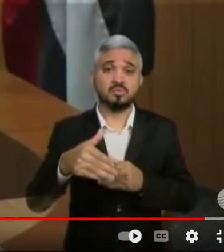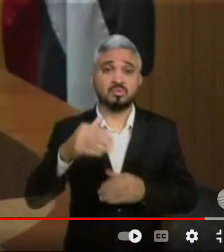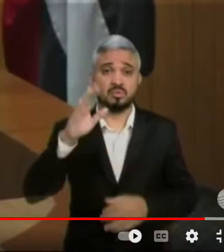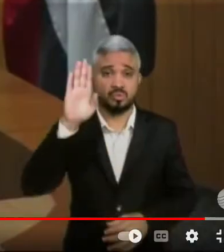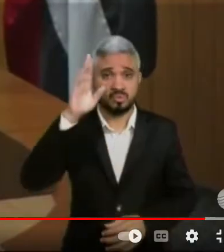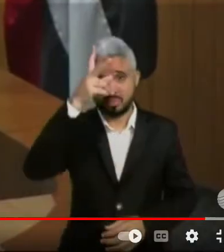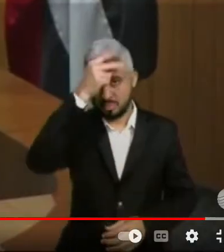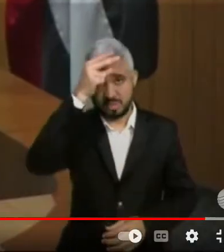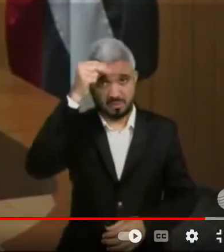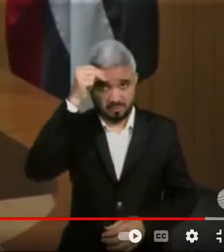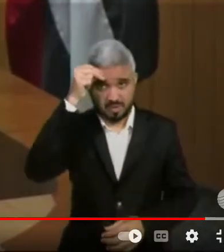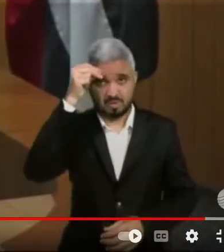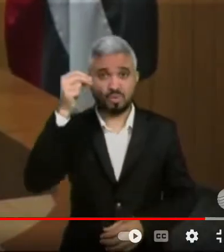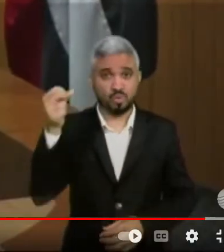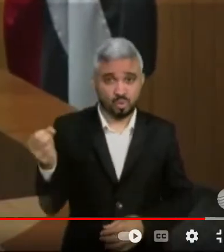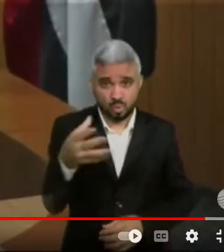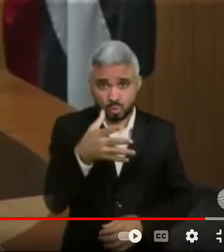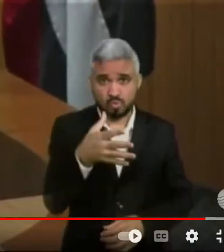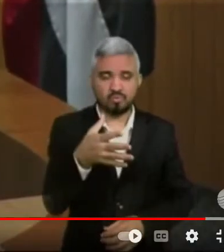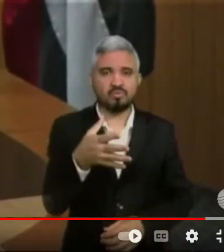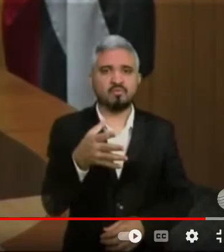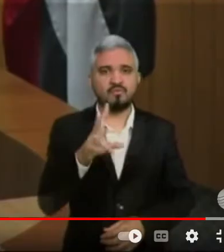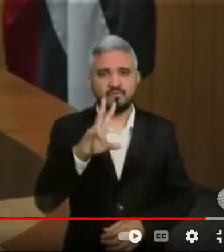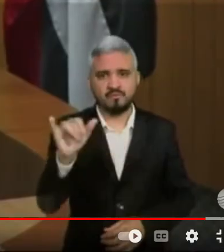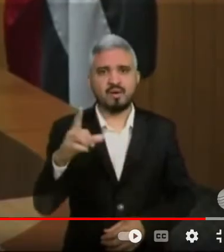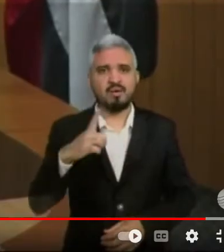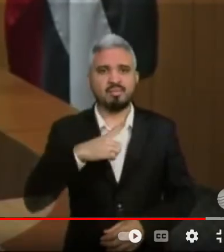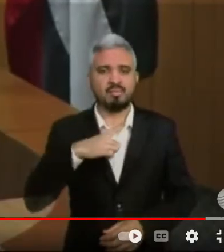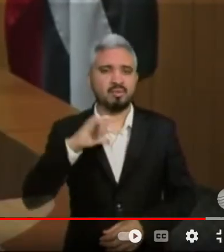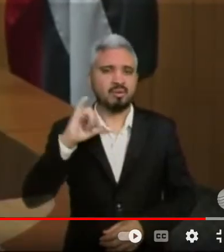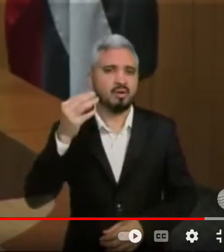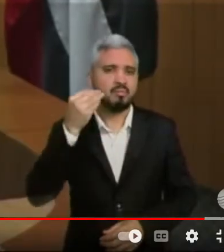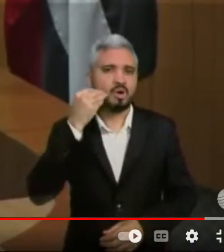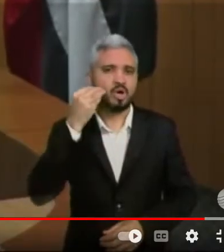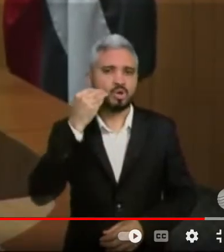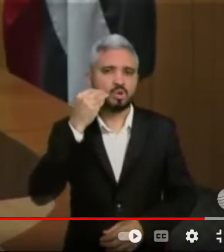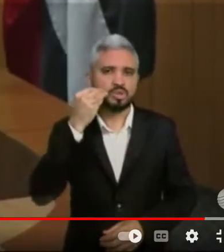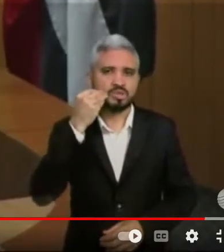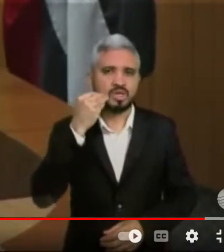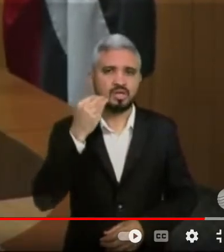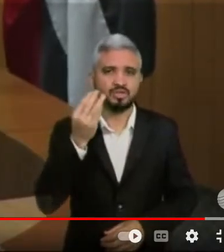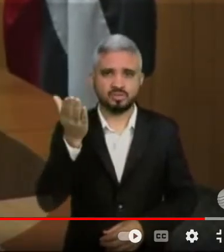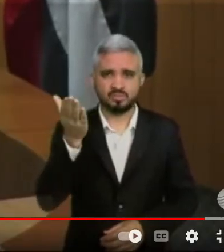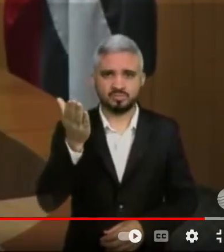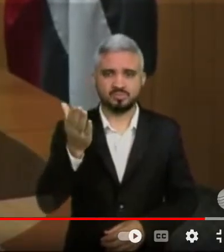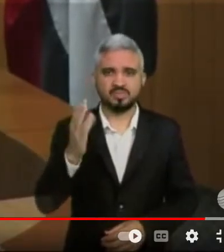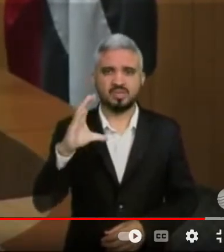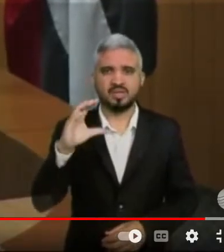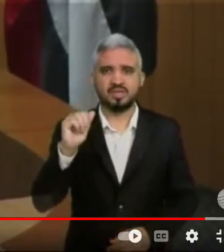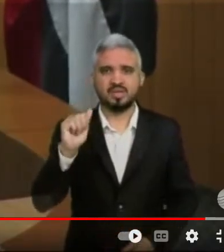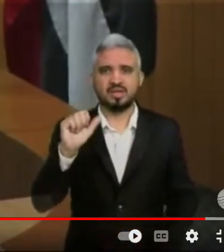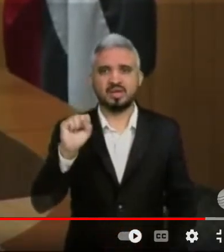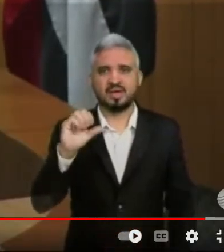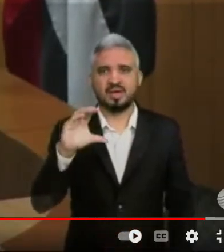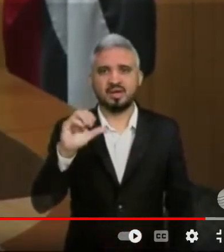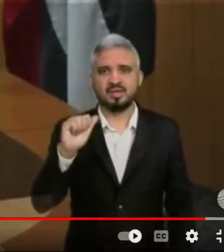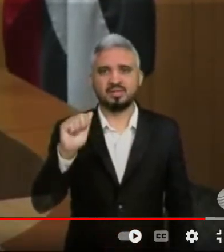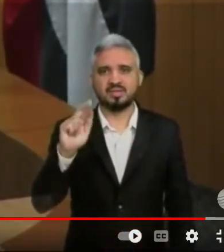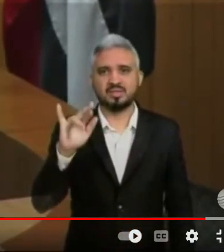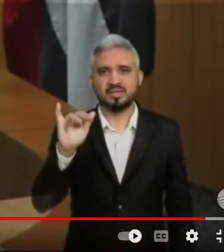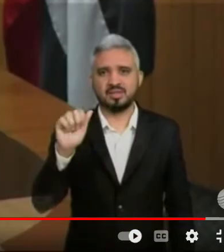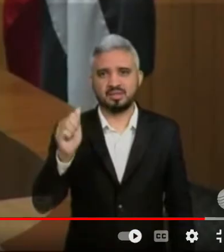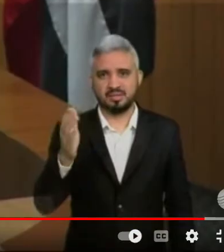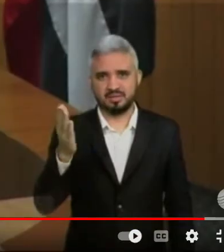de ajeitar a cidade, de corrigir, deputado Najib, de montar, deputado Caçaria. Deputado Najib, sobre a sua fala, falando sobre